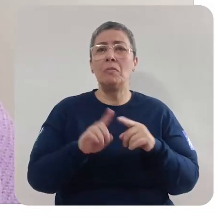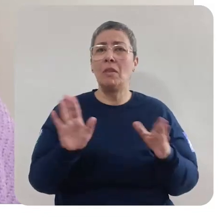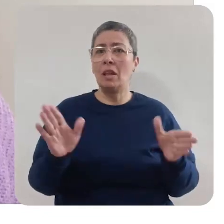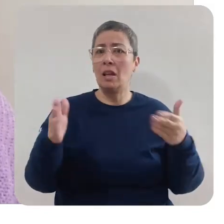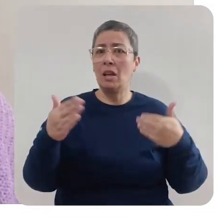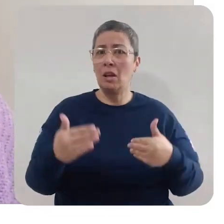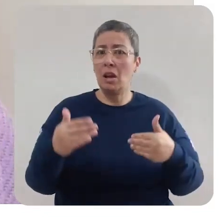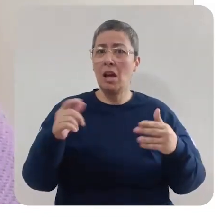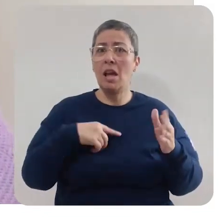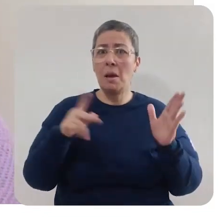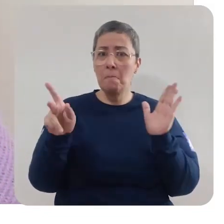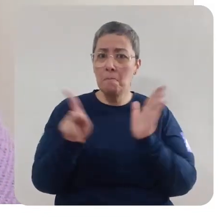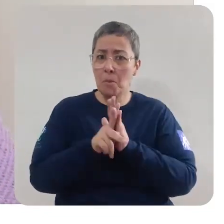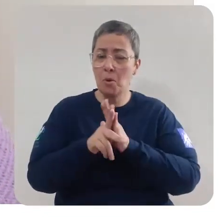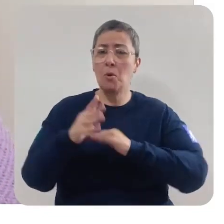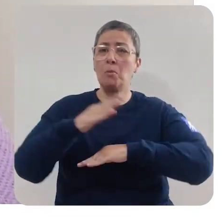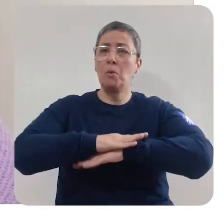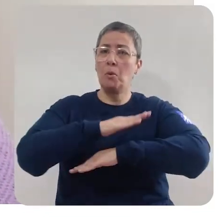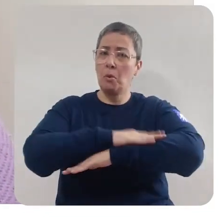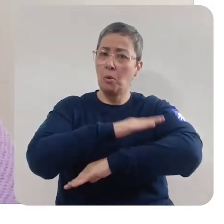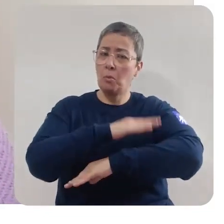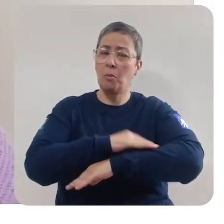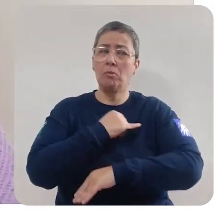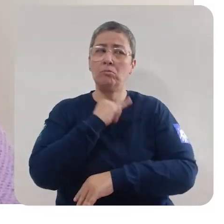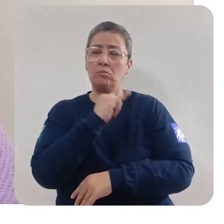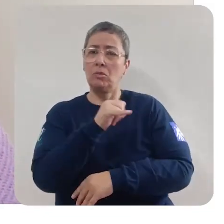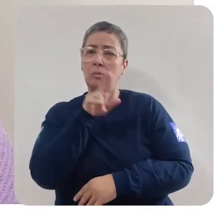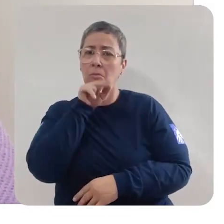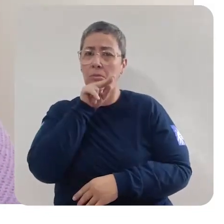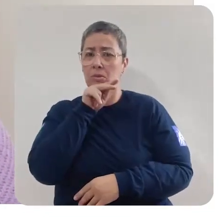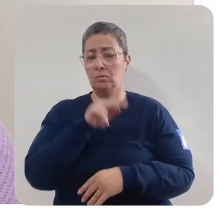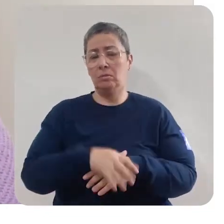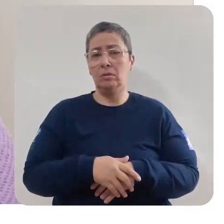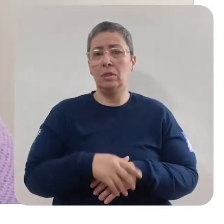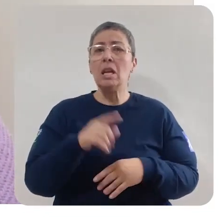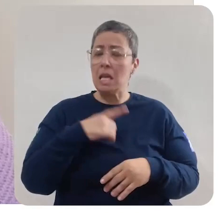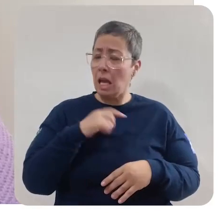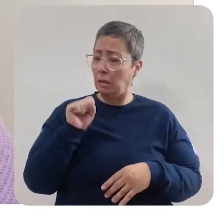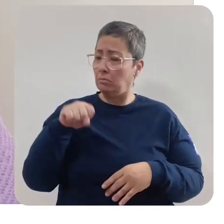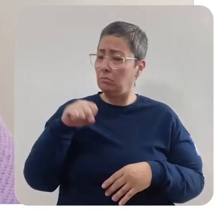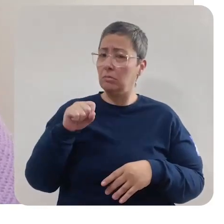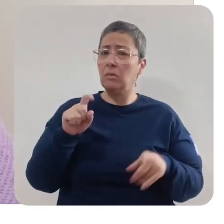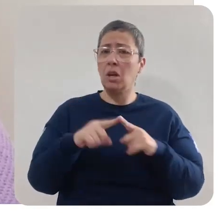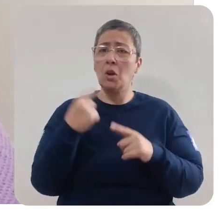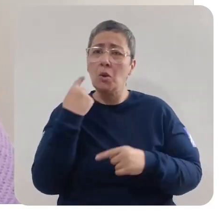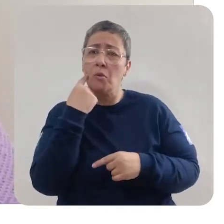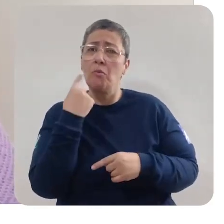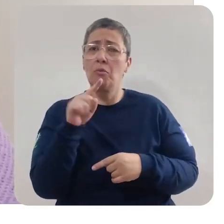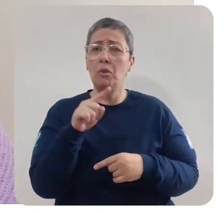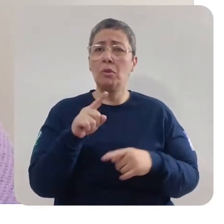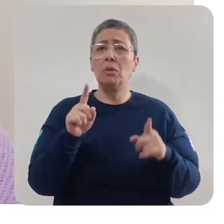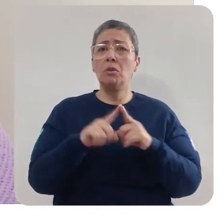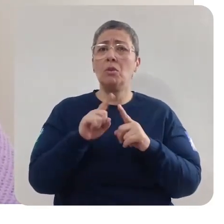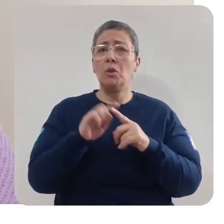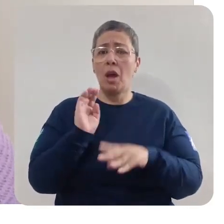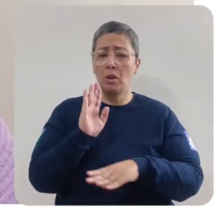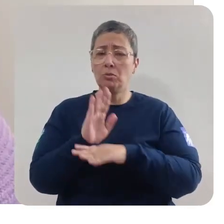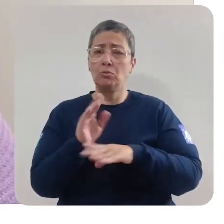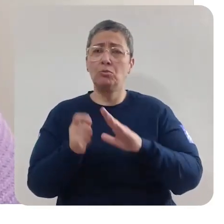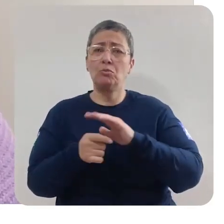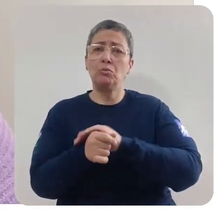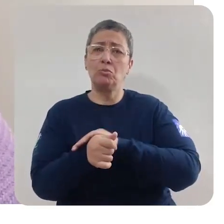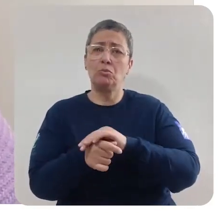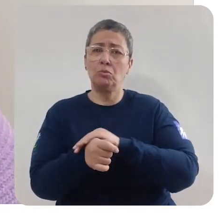A caixa é do sapo, falou o pato. É sim, eu vi, ajudou